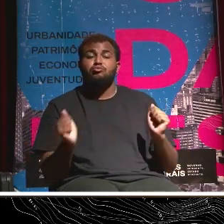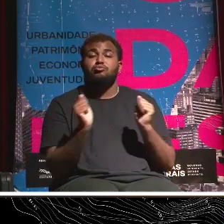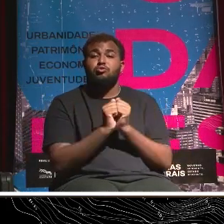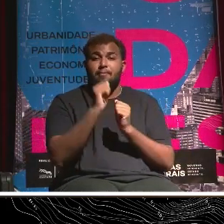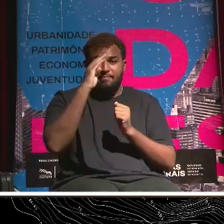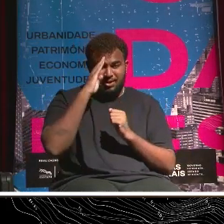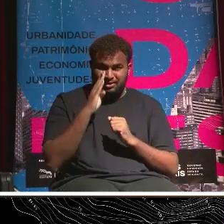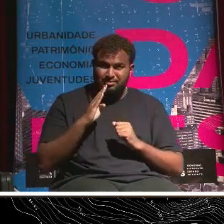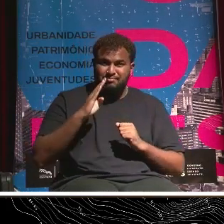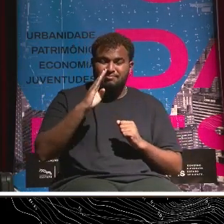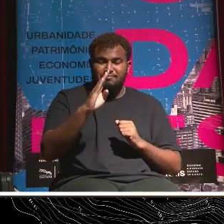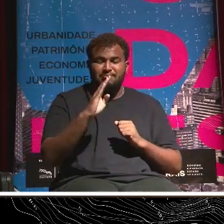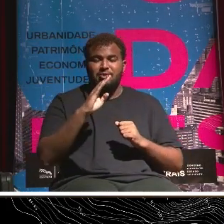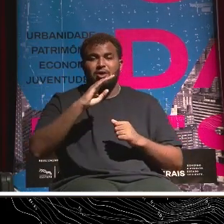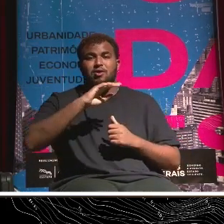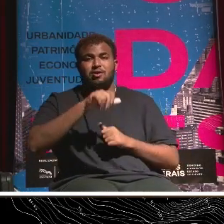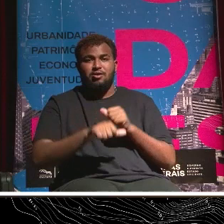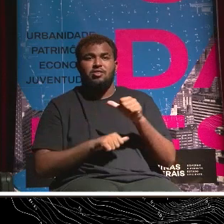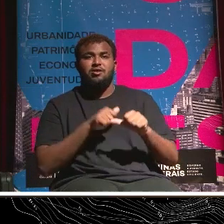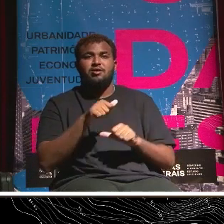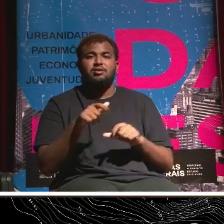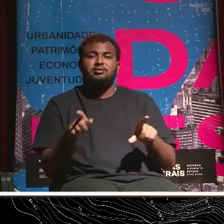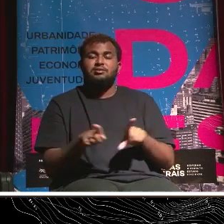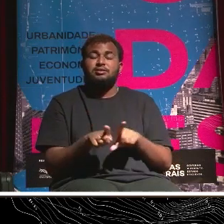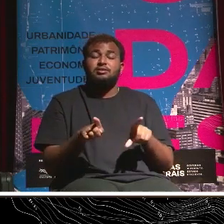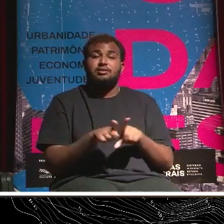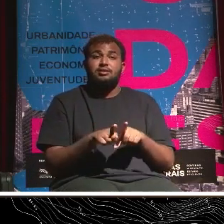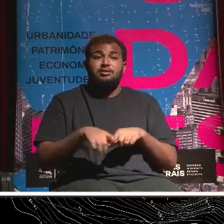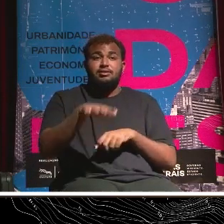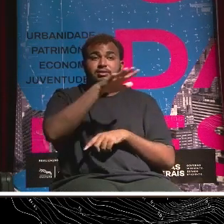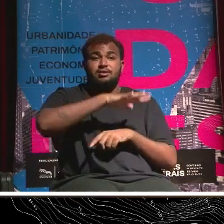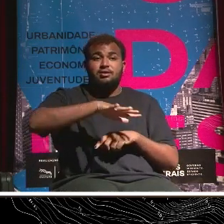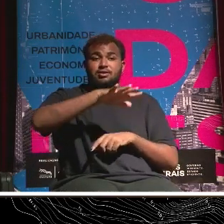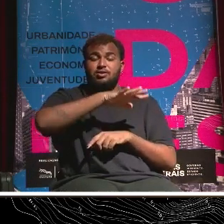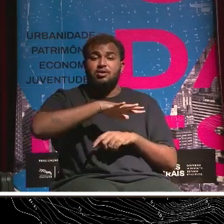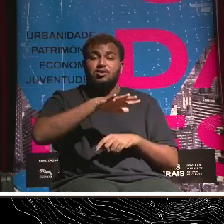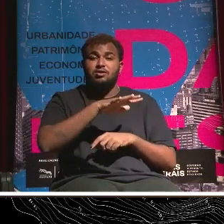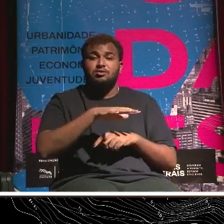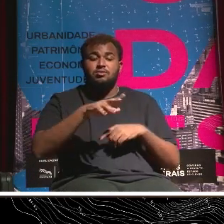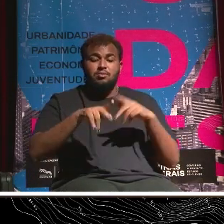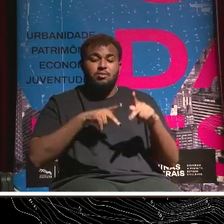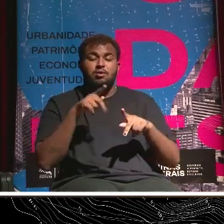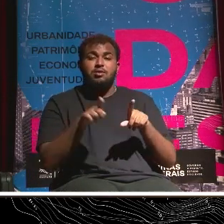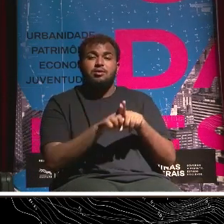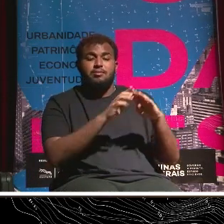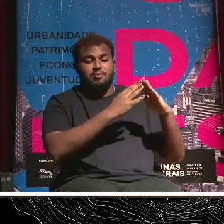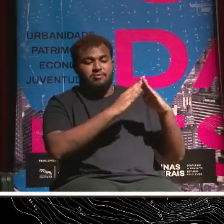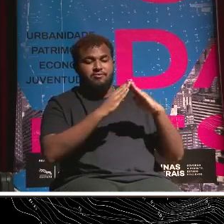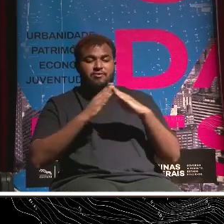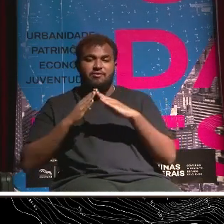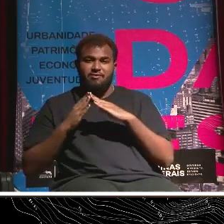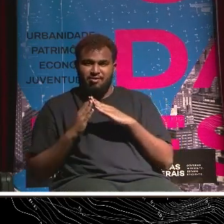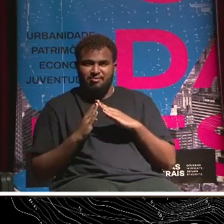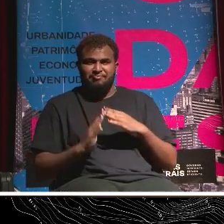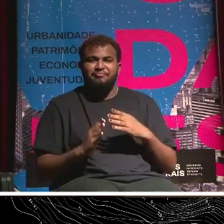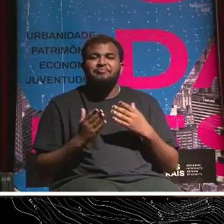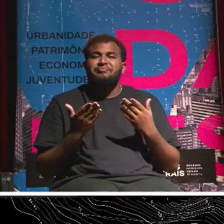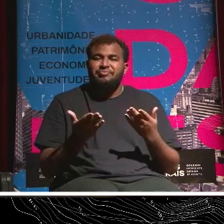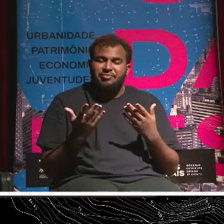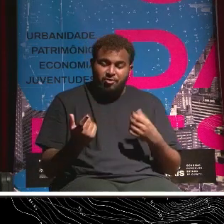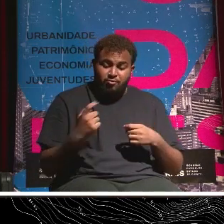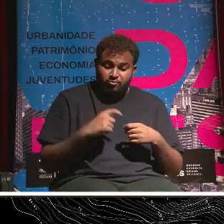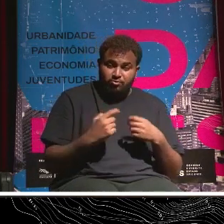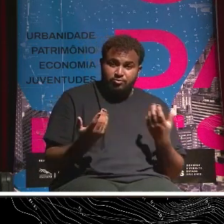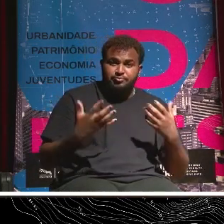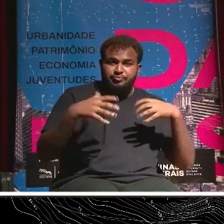principal inovação nos territórios populares e nos territórios de favela. Então, voltando aqui